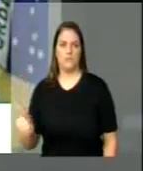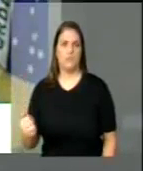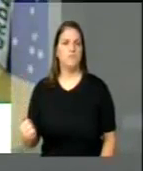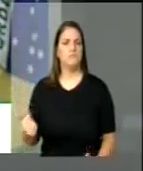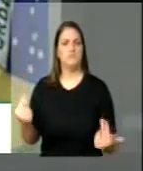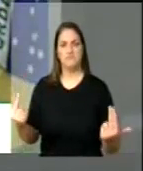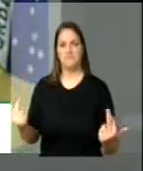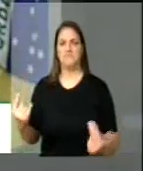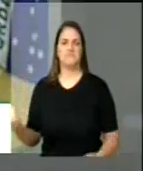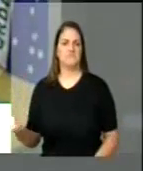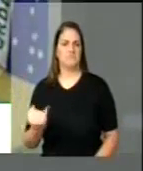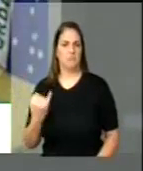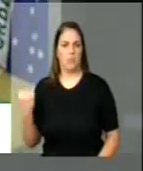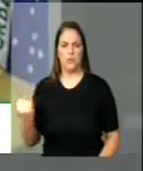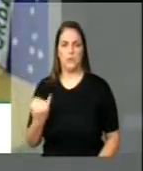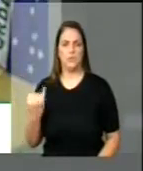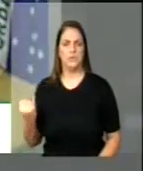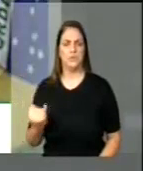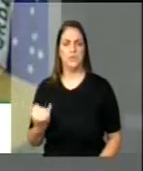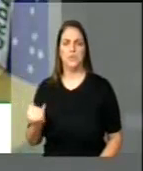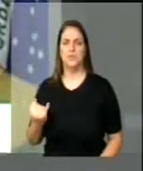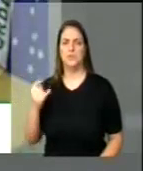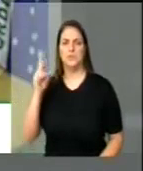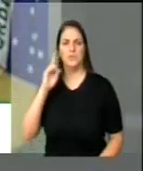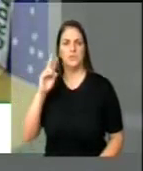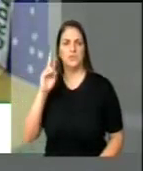sua trajetória no mundo.